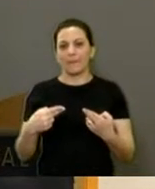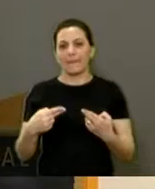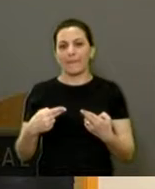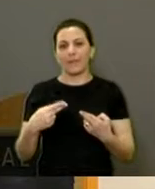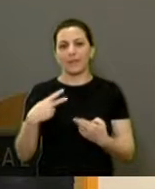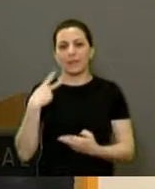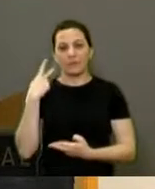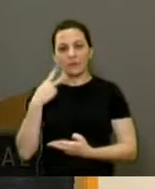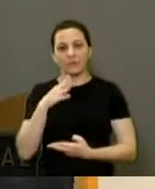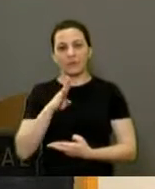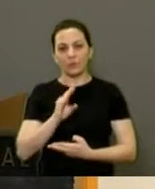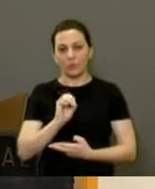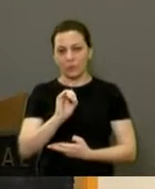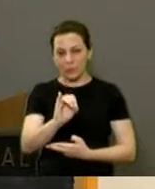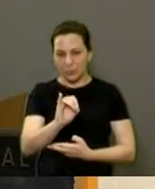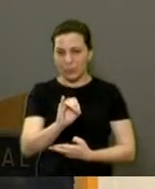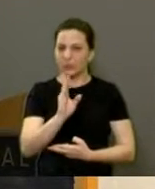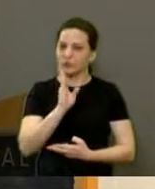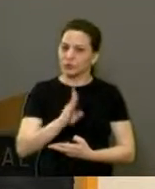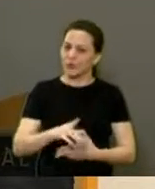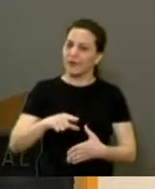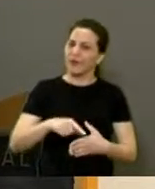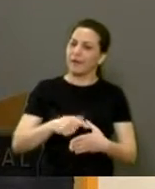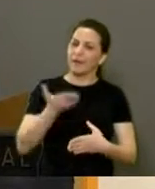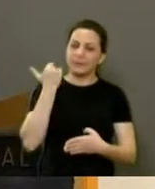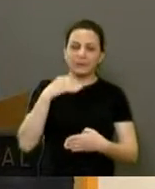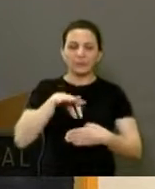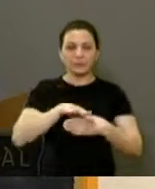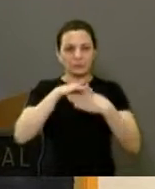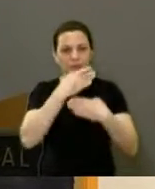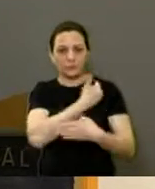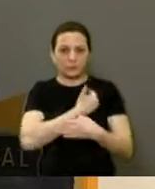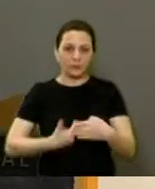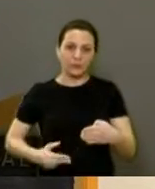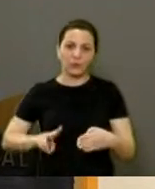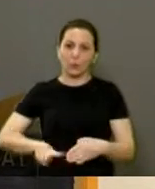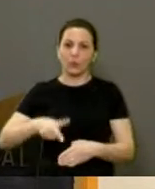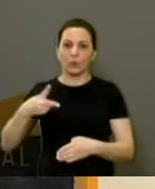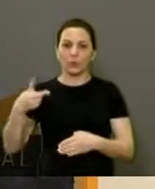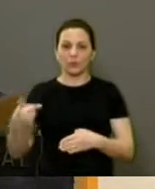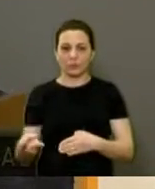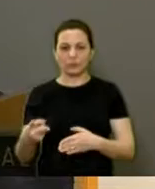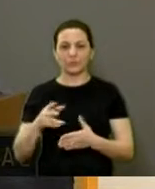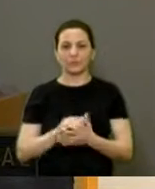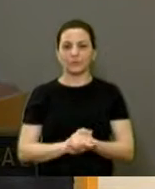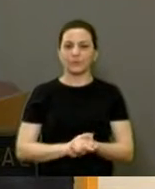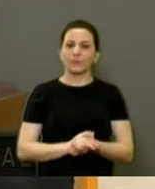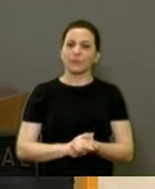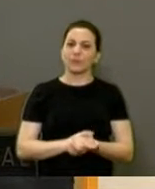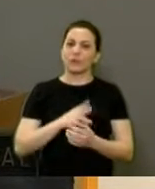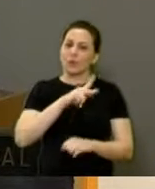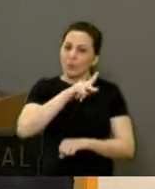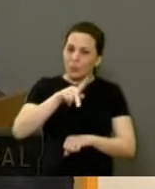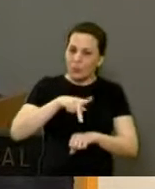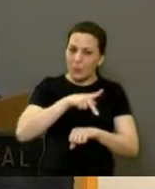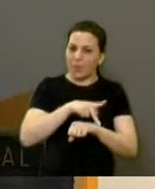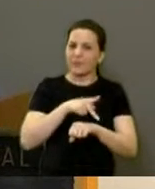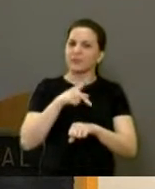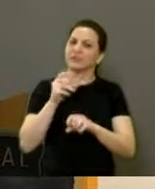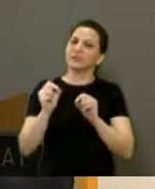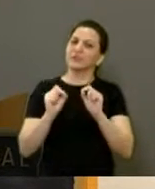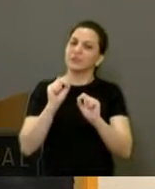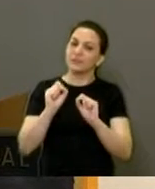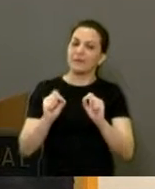o vereador Boi, aqui na época líder do governo, sobre o contraditório. Num país que se diz democrático,